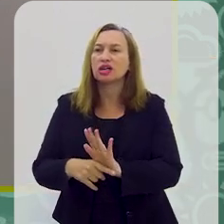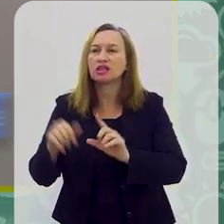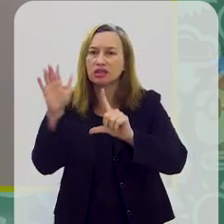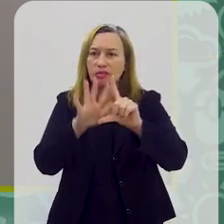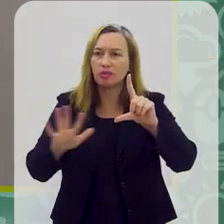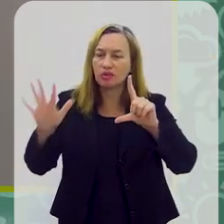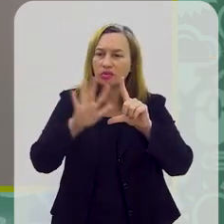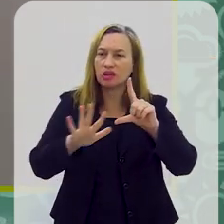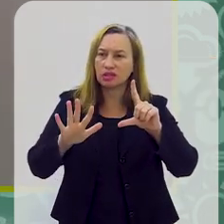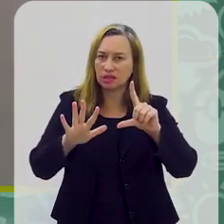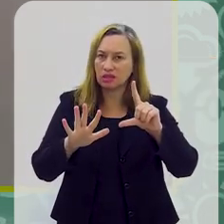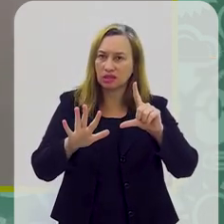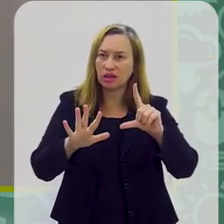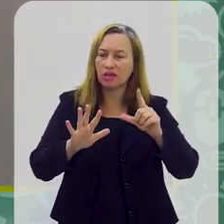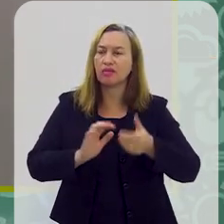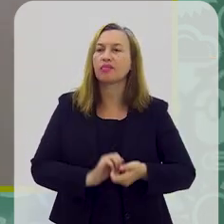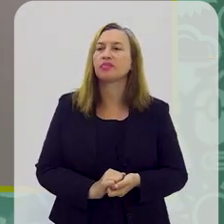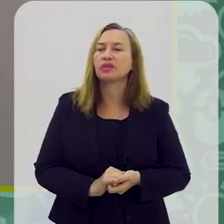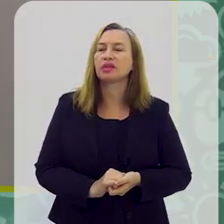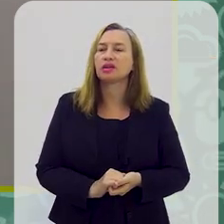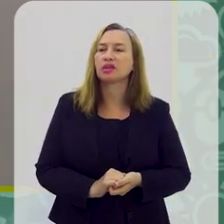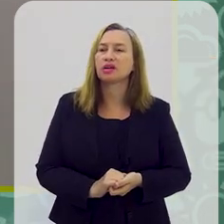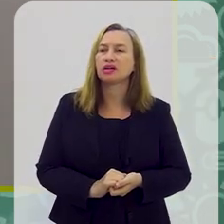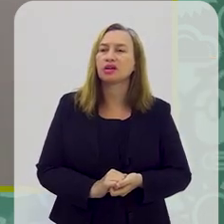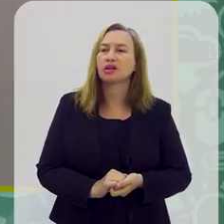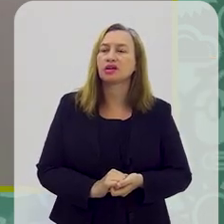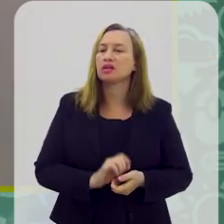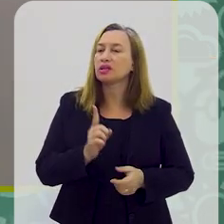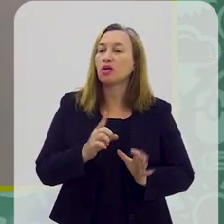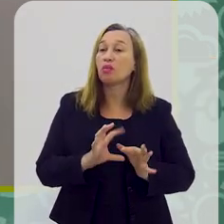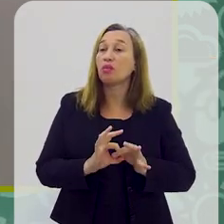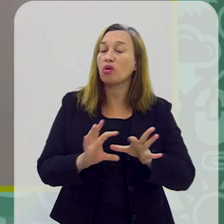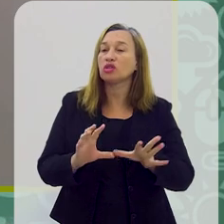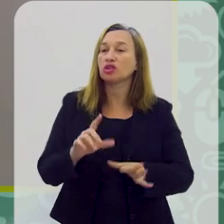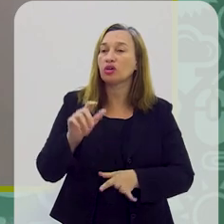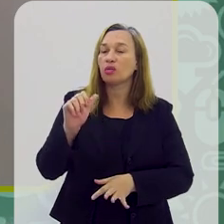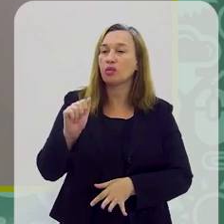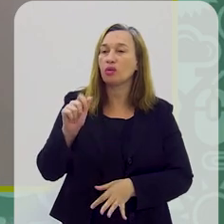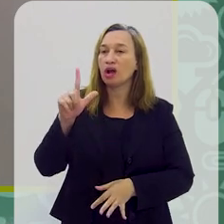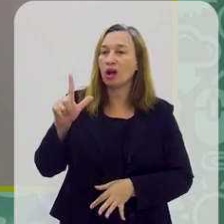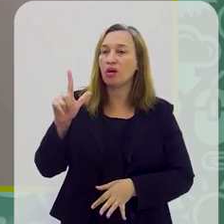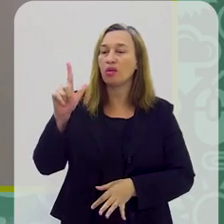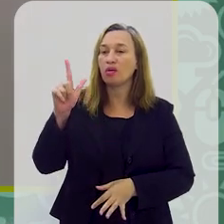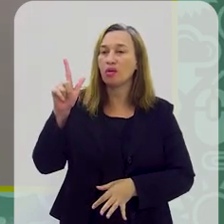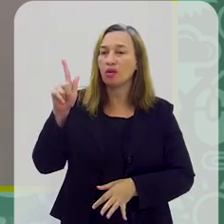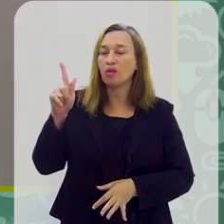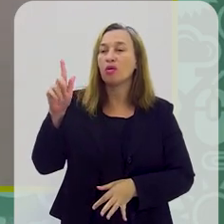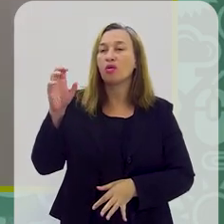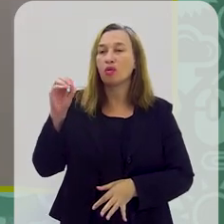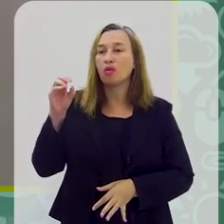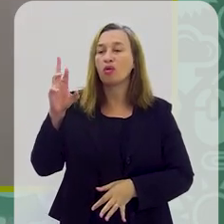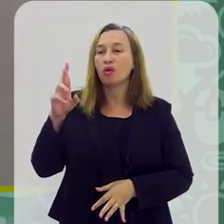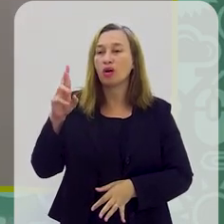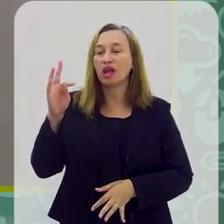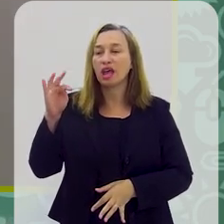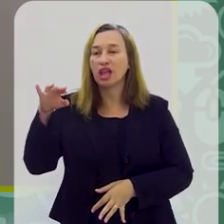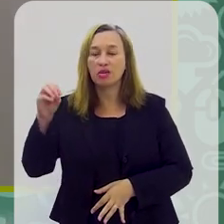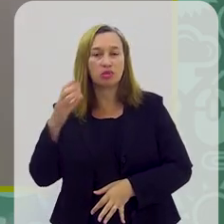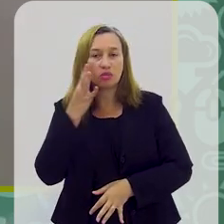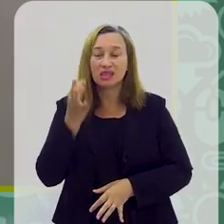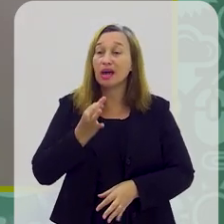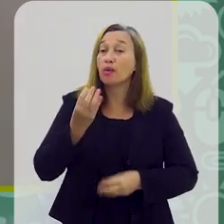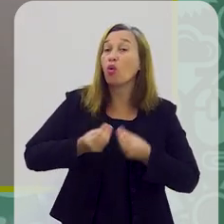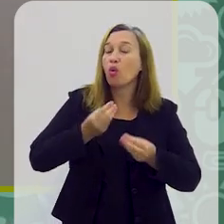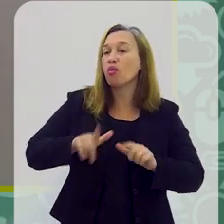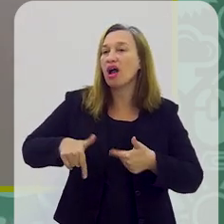porque essas plataformas, elas não disponibilizam o algoritmo. A gente não sabe como eles funcionam. A